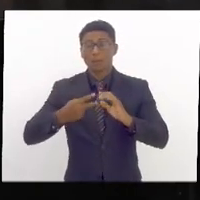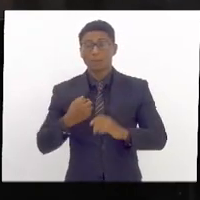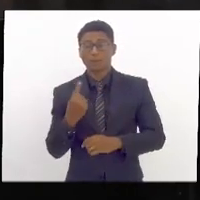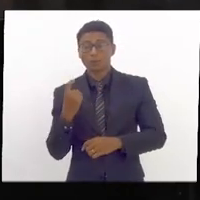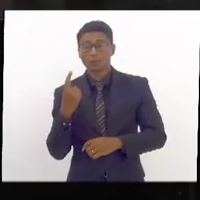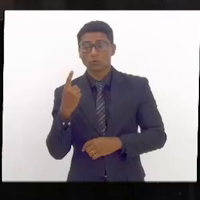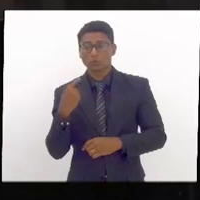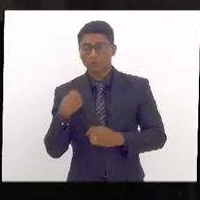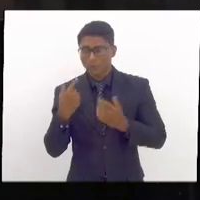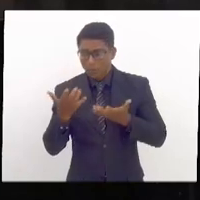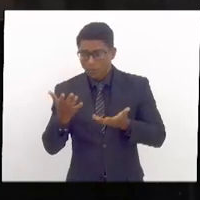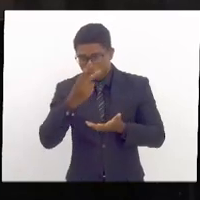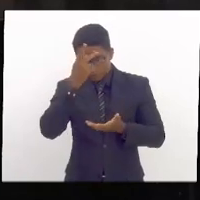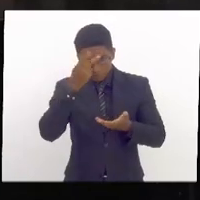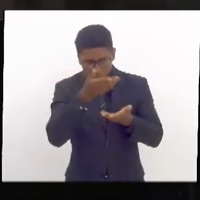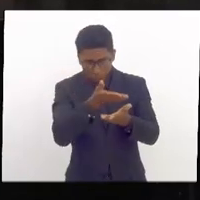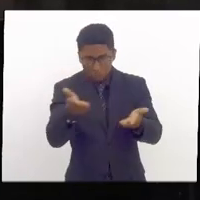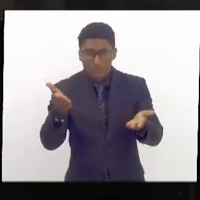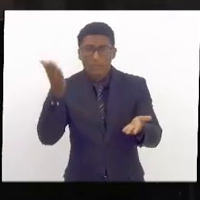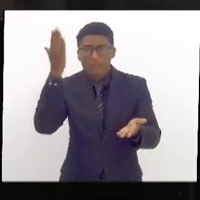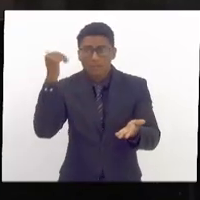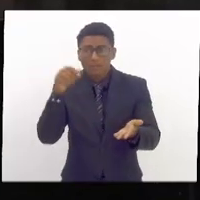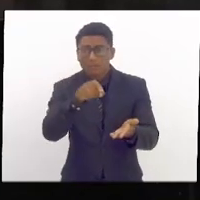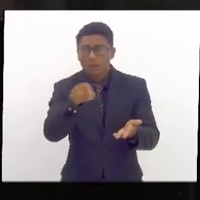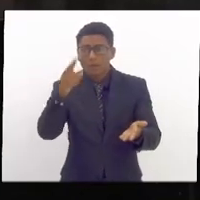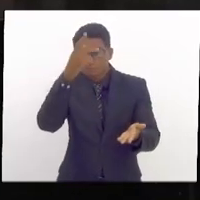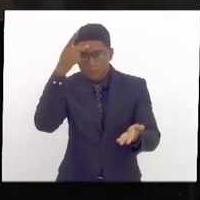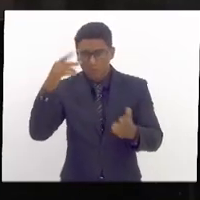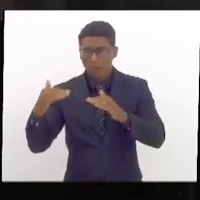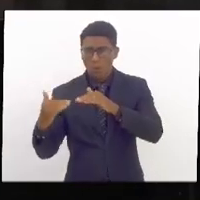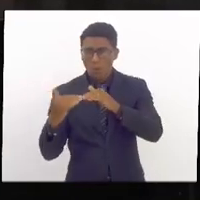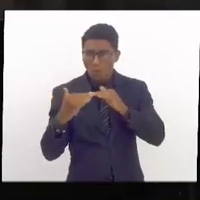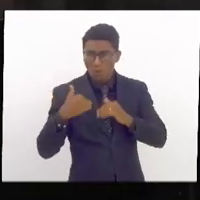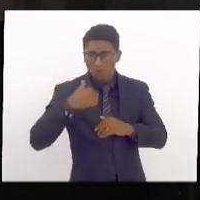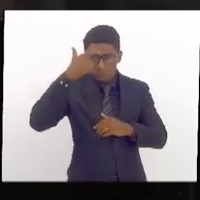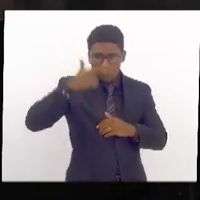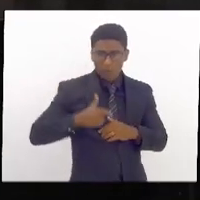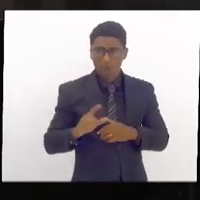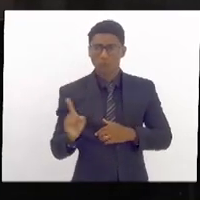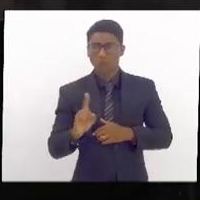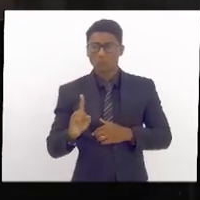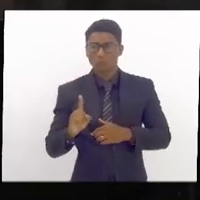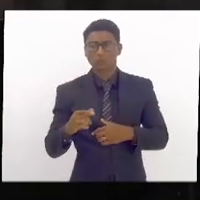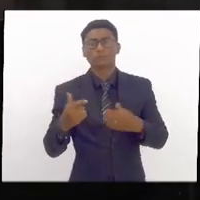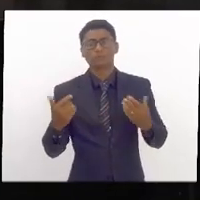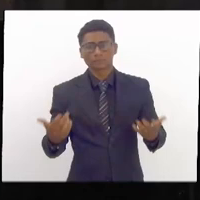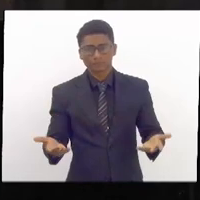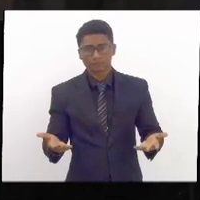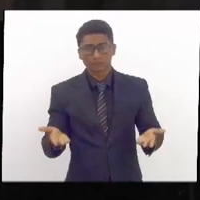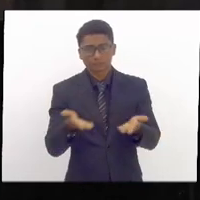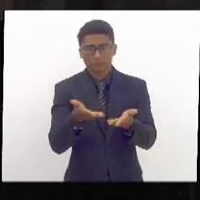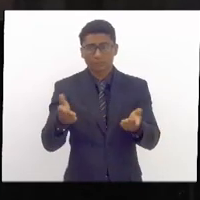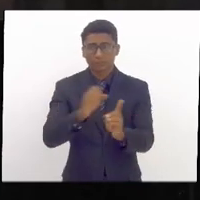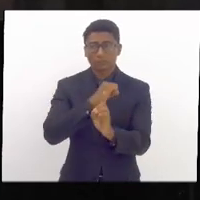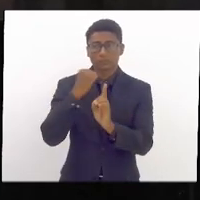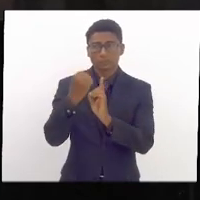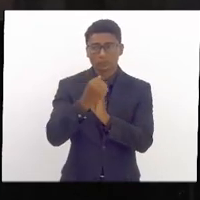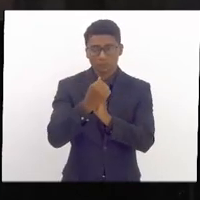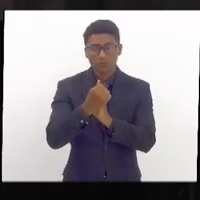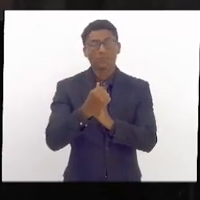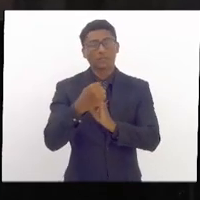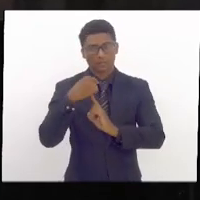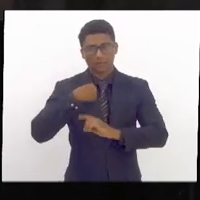uma companhia e eu não via melhor companhia do que exatamente a sociedade. E aí,